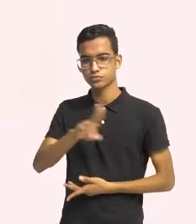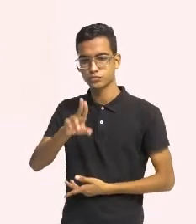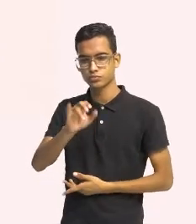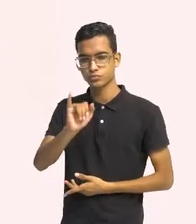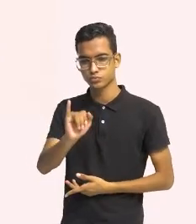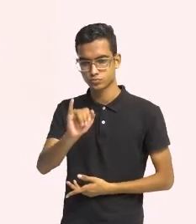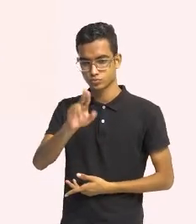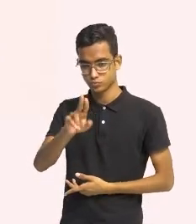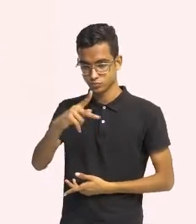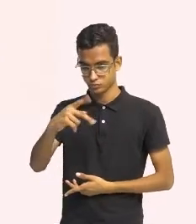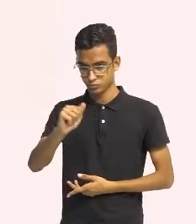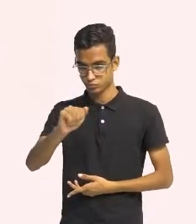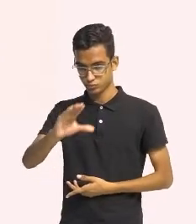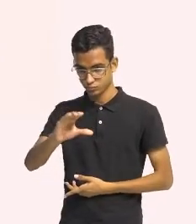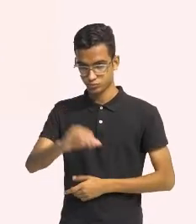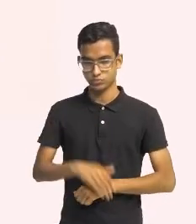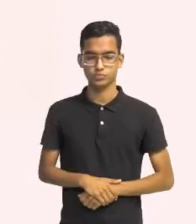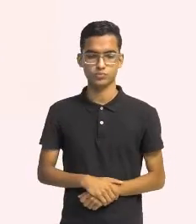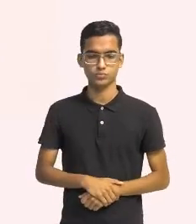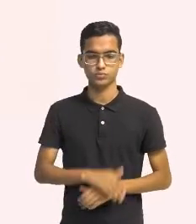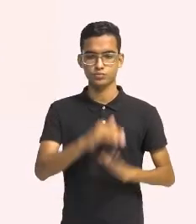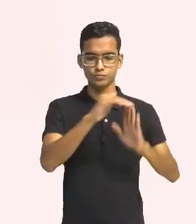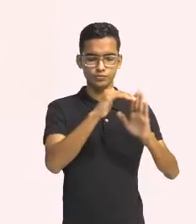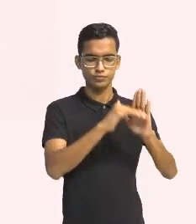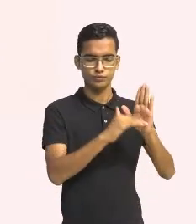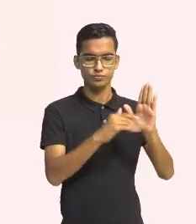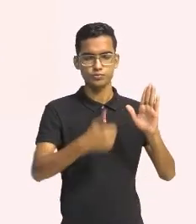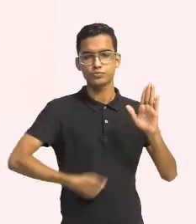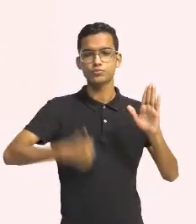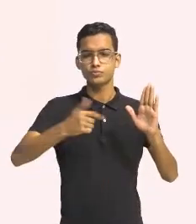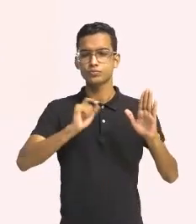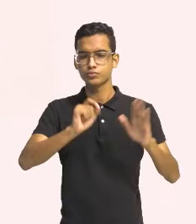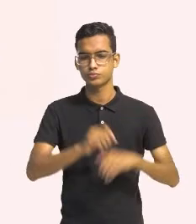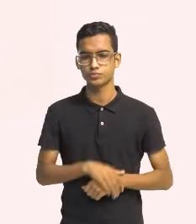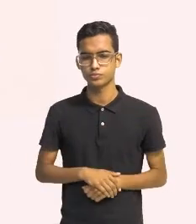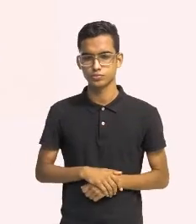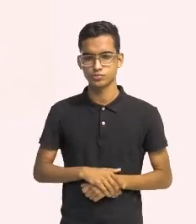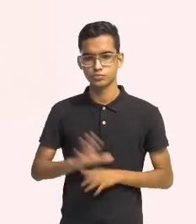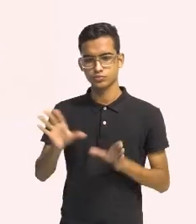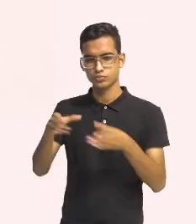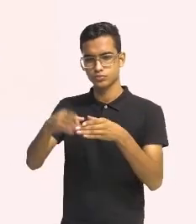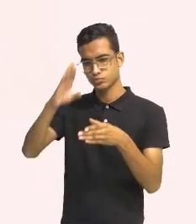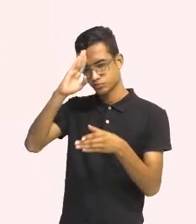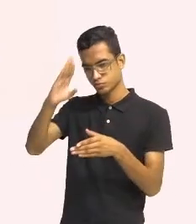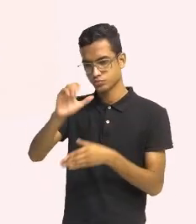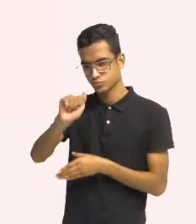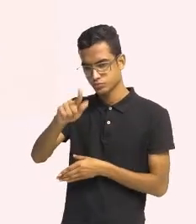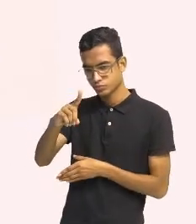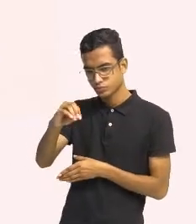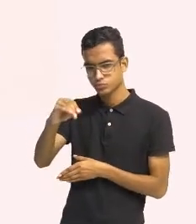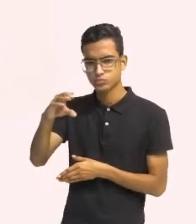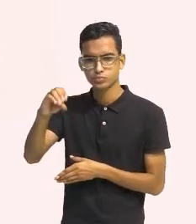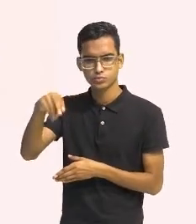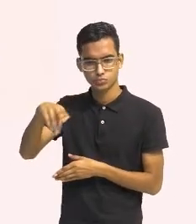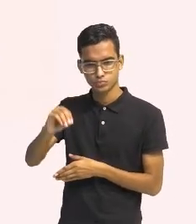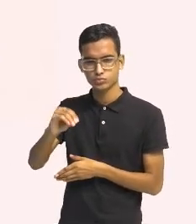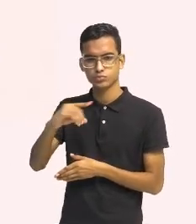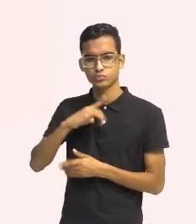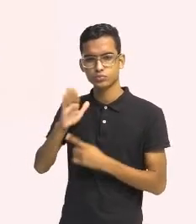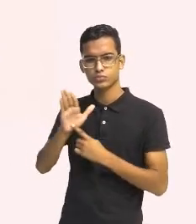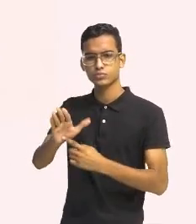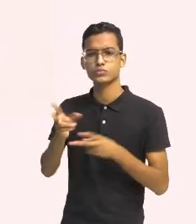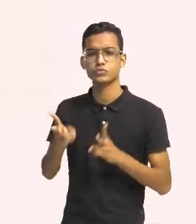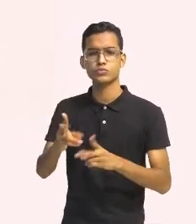São regrinhas importantes. Primeira, a cadeia principal de um alcano é sempre aquela que apresentar